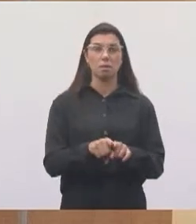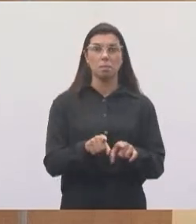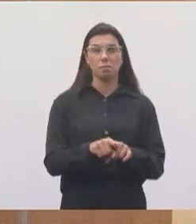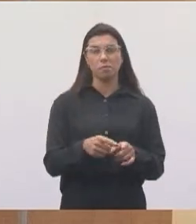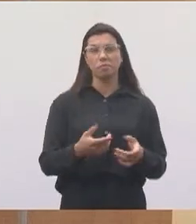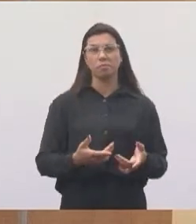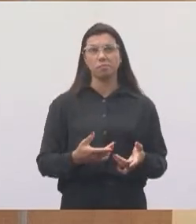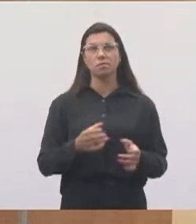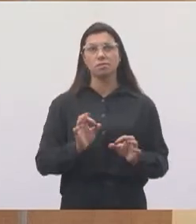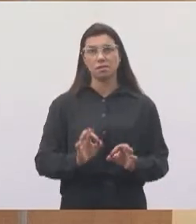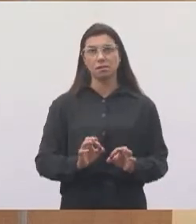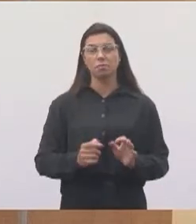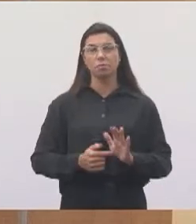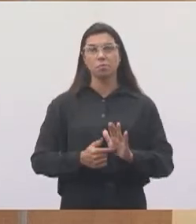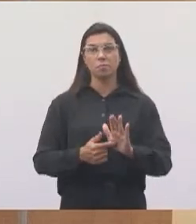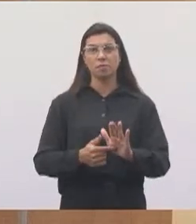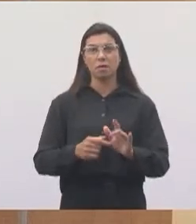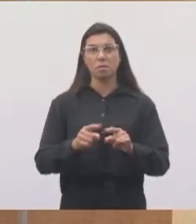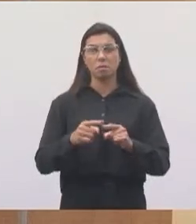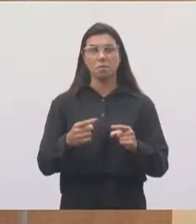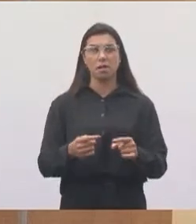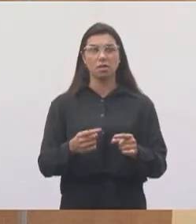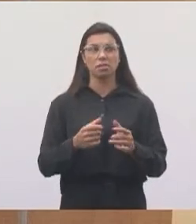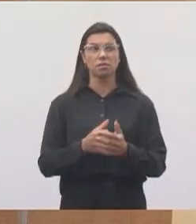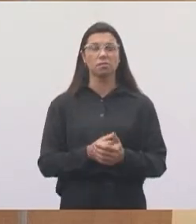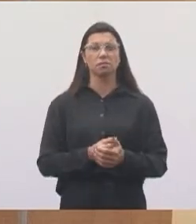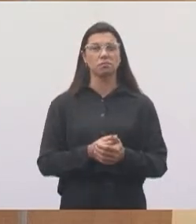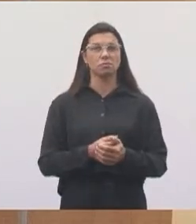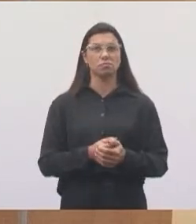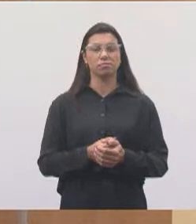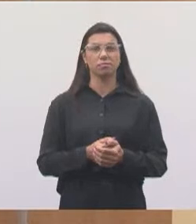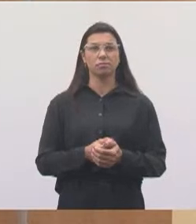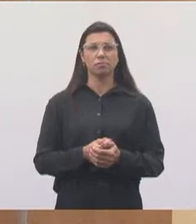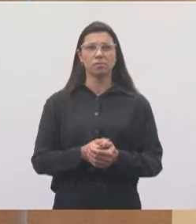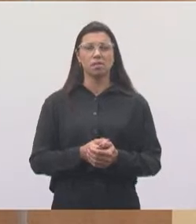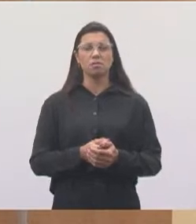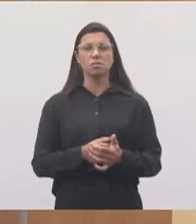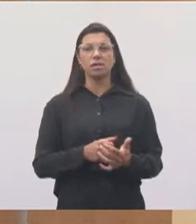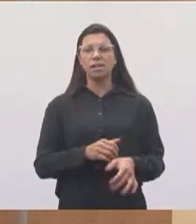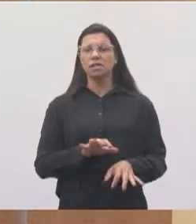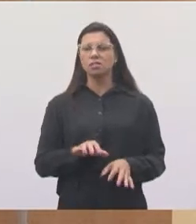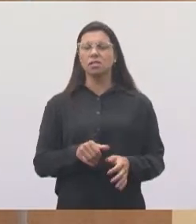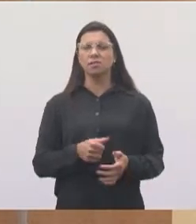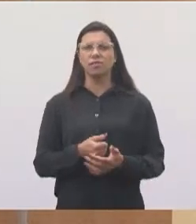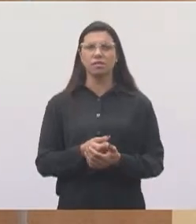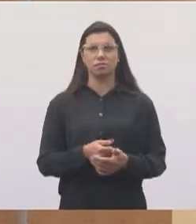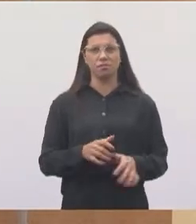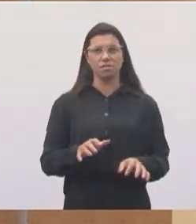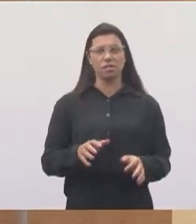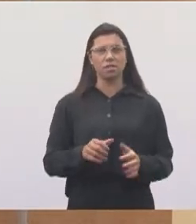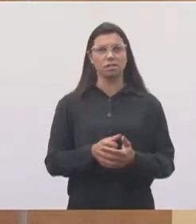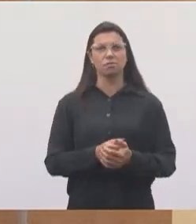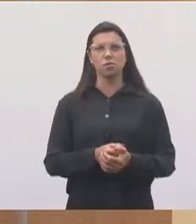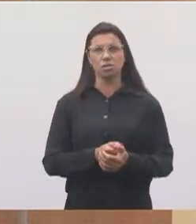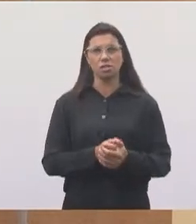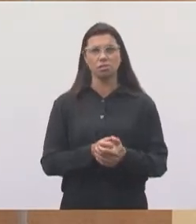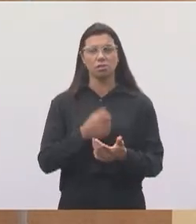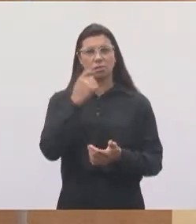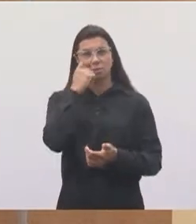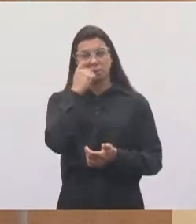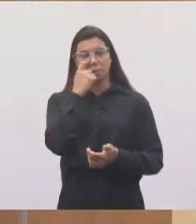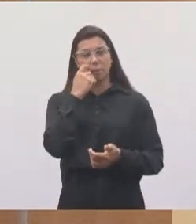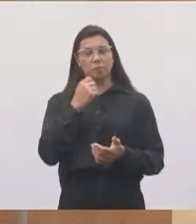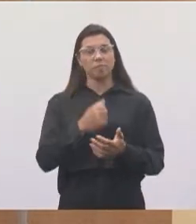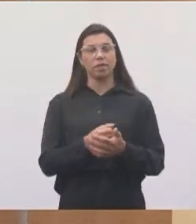atuarial. Já o custo suplementar refere-se à contribuição destinada ao equacionamento